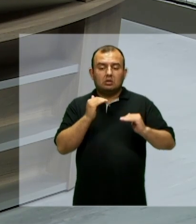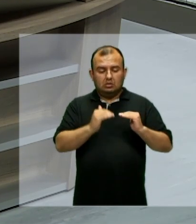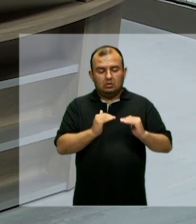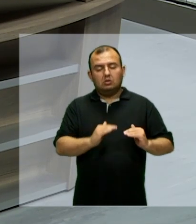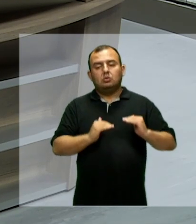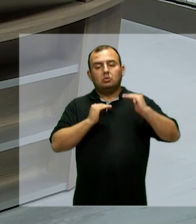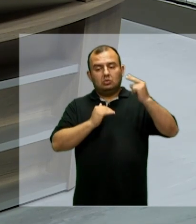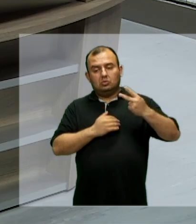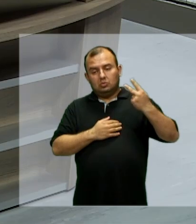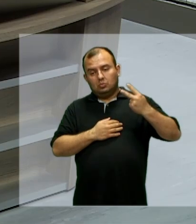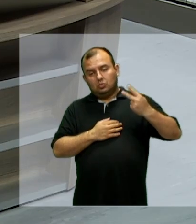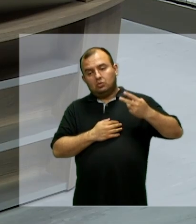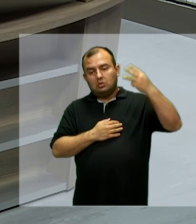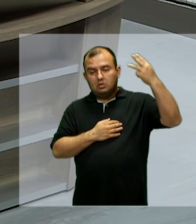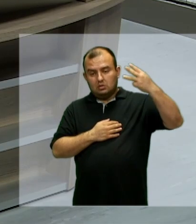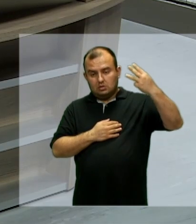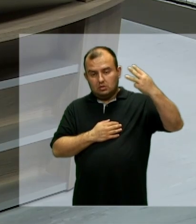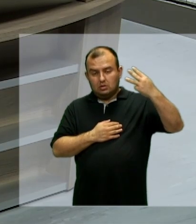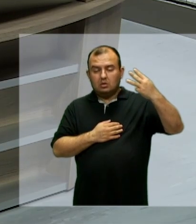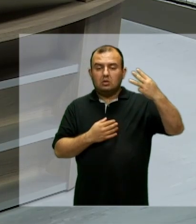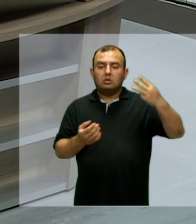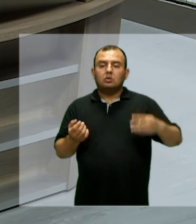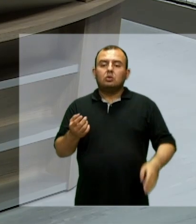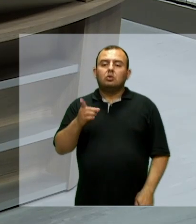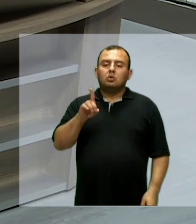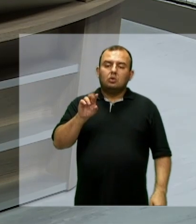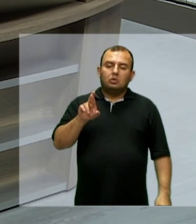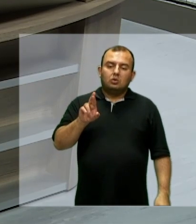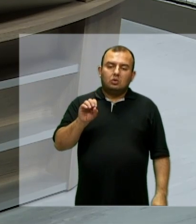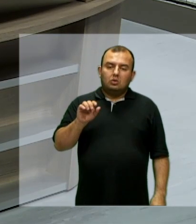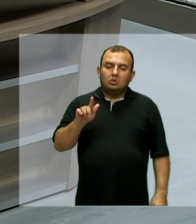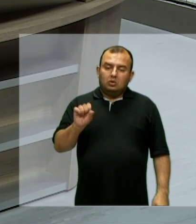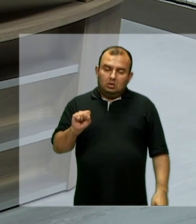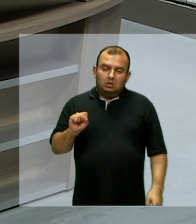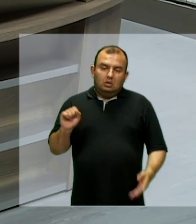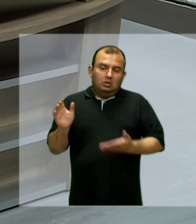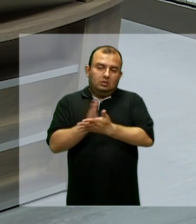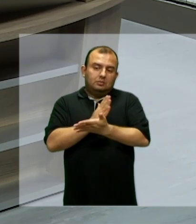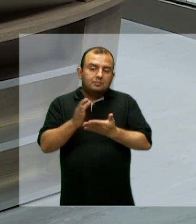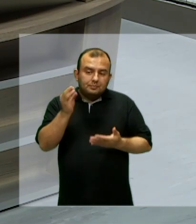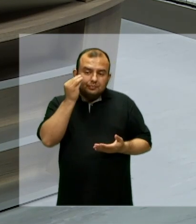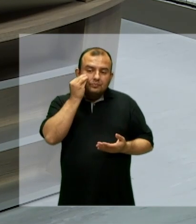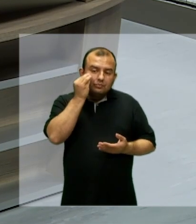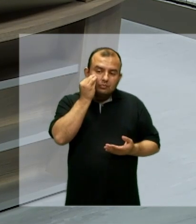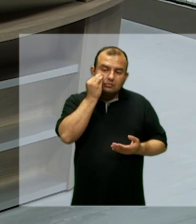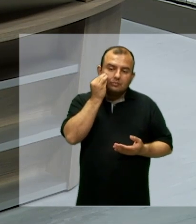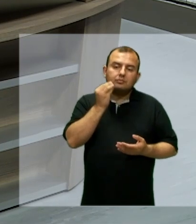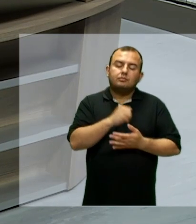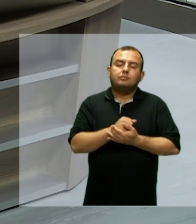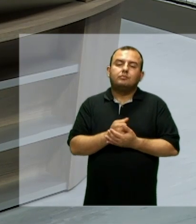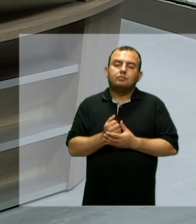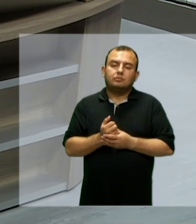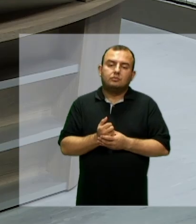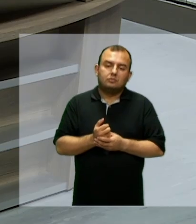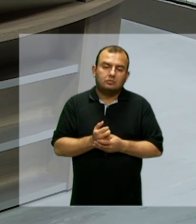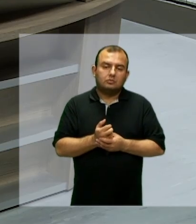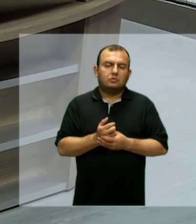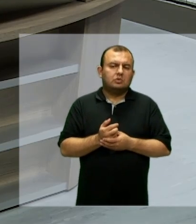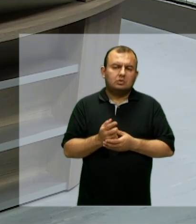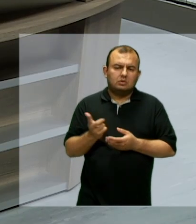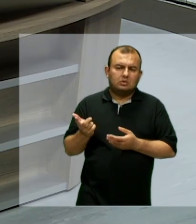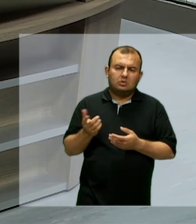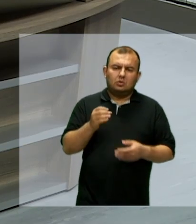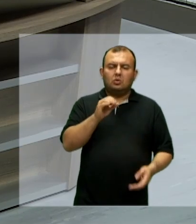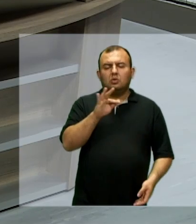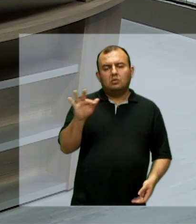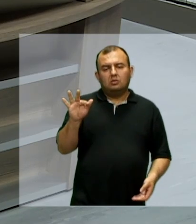linha, terceira linha de drogas, que são drogas, algumas até pouco tempo experimentais, hoje já estão, não são mais